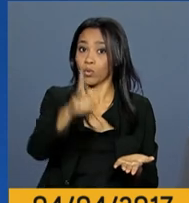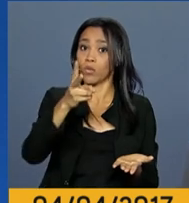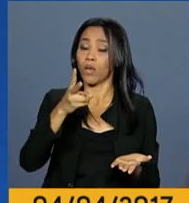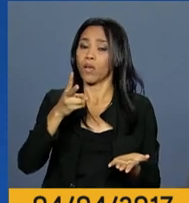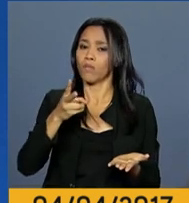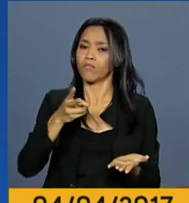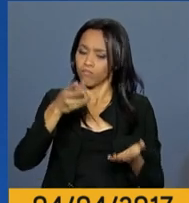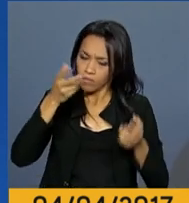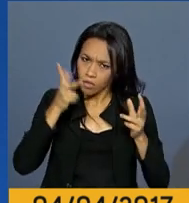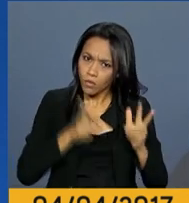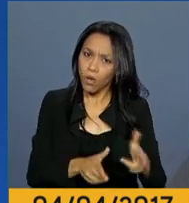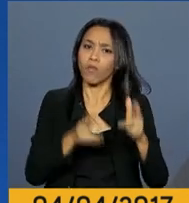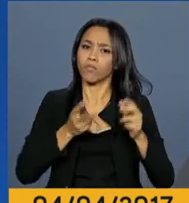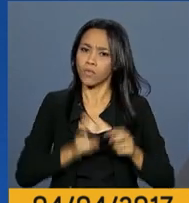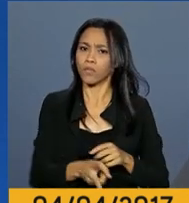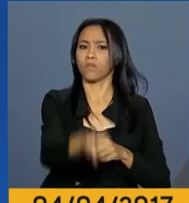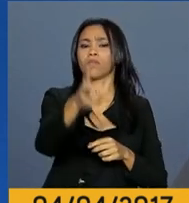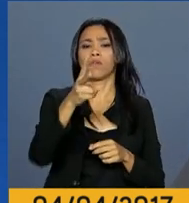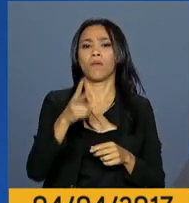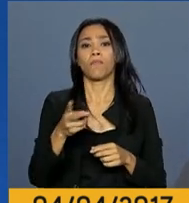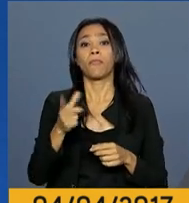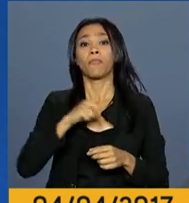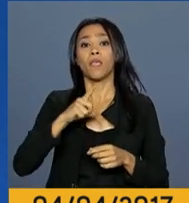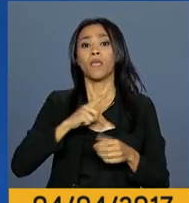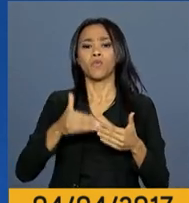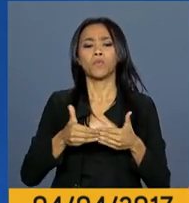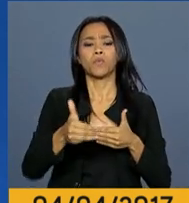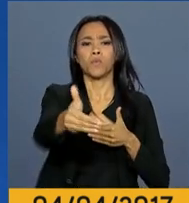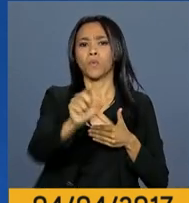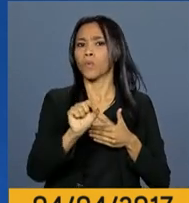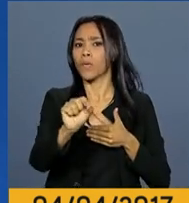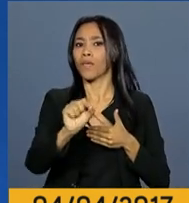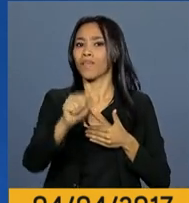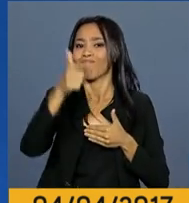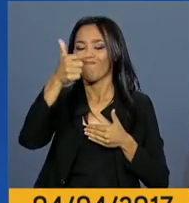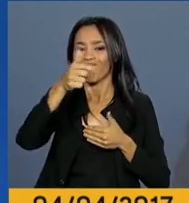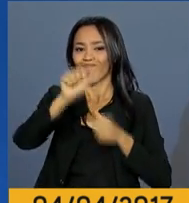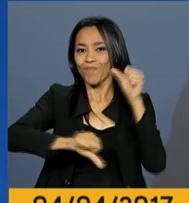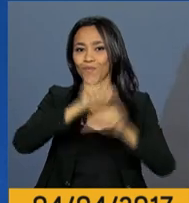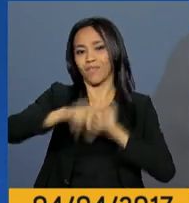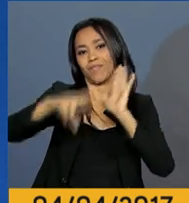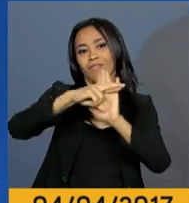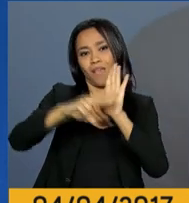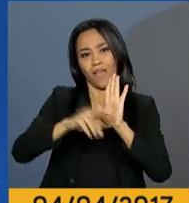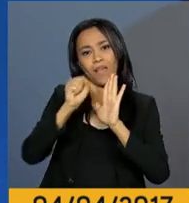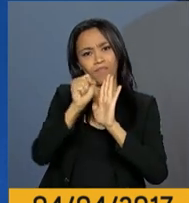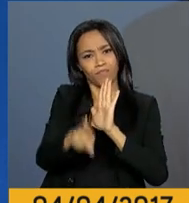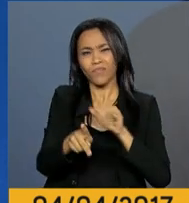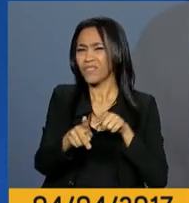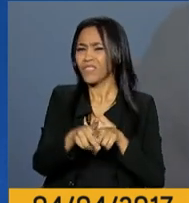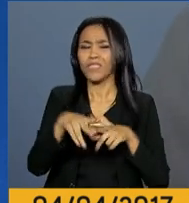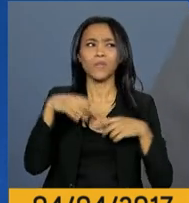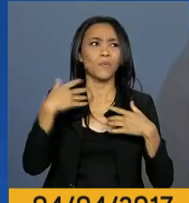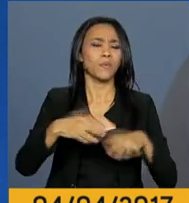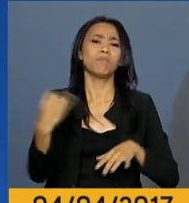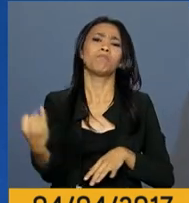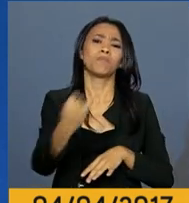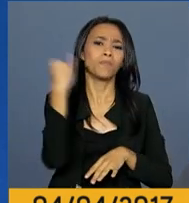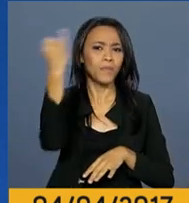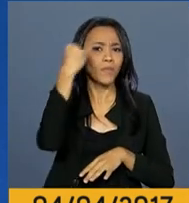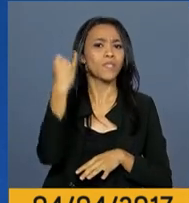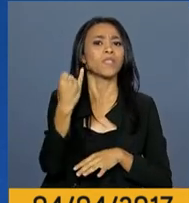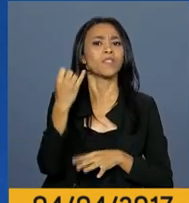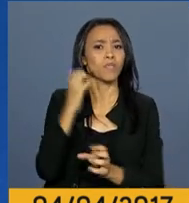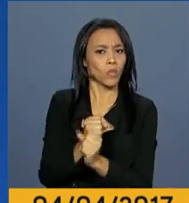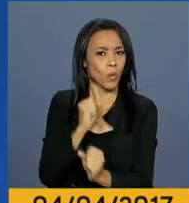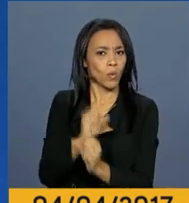estamos fazendo. Temos pela frente a reforma da Previdência. É uma reforma vital para as contas do governo.